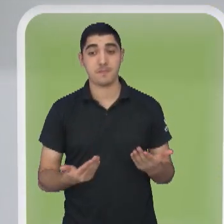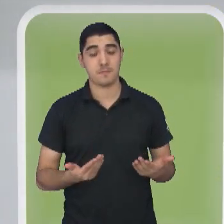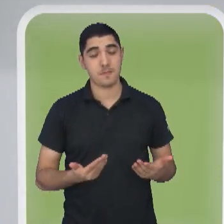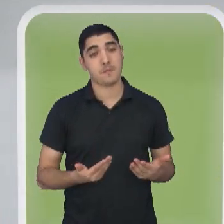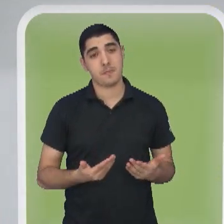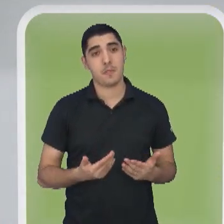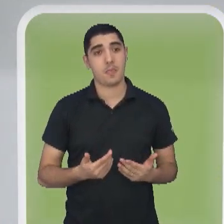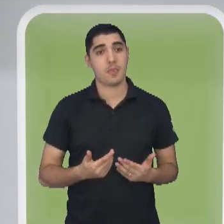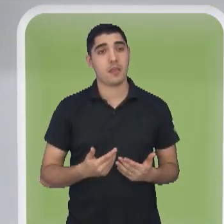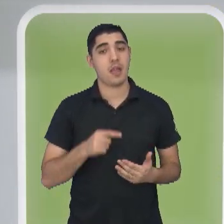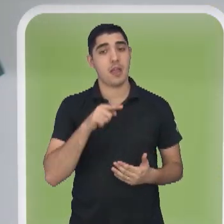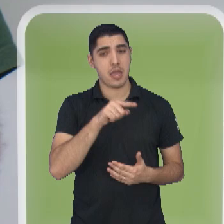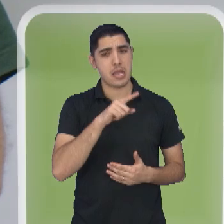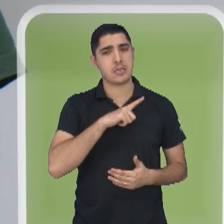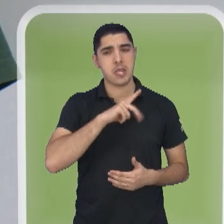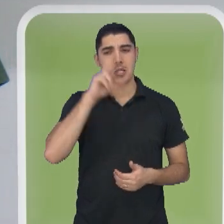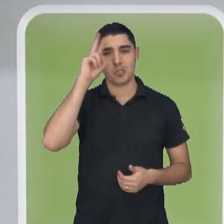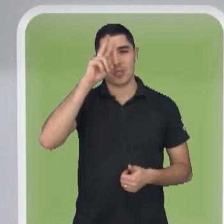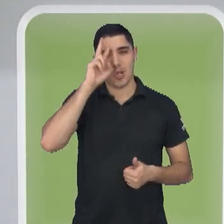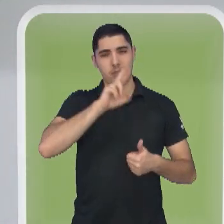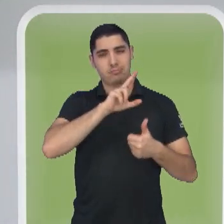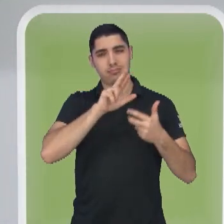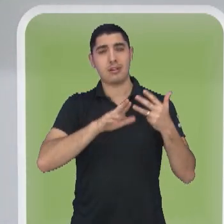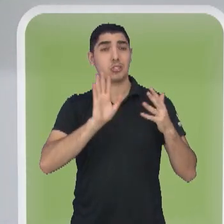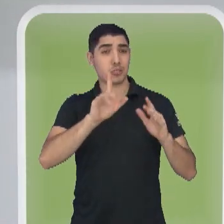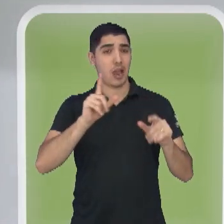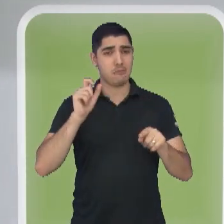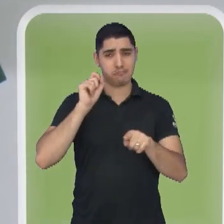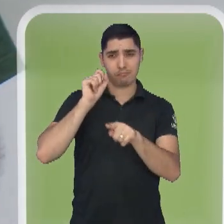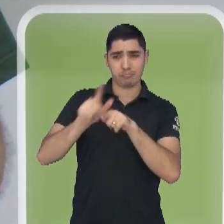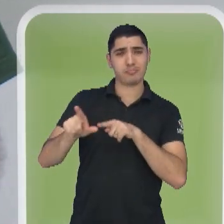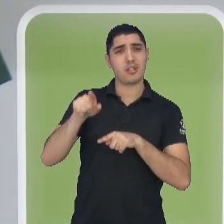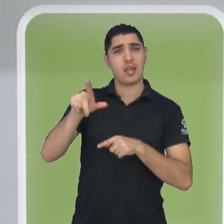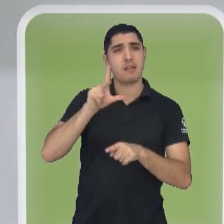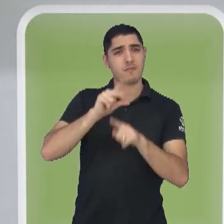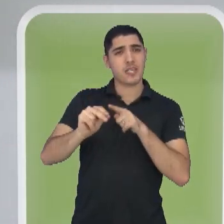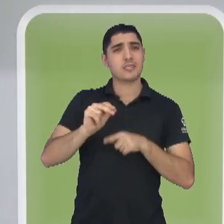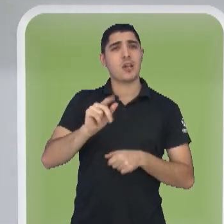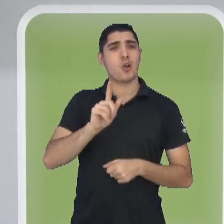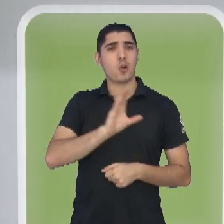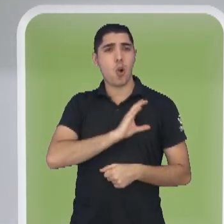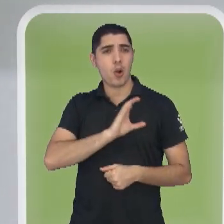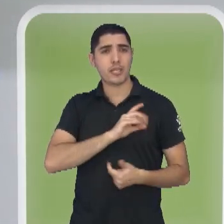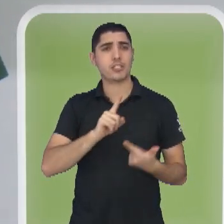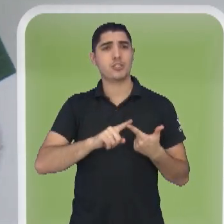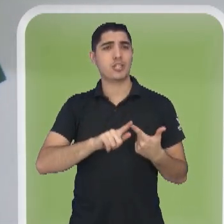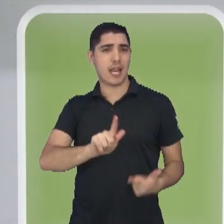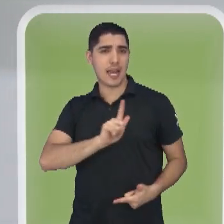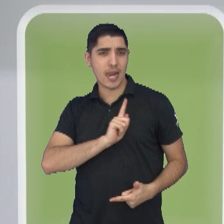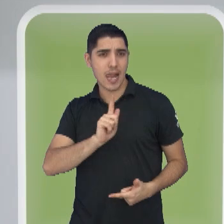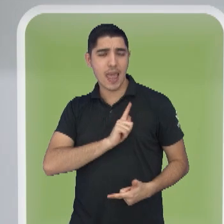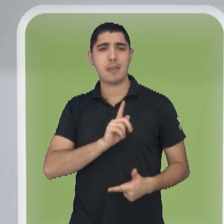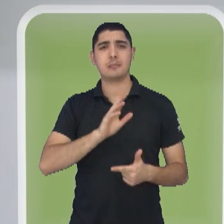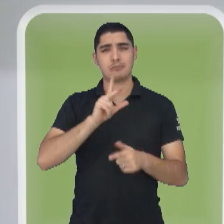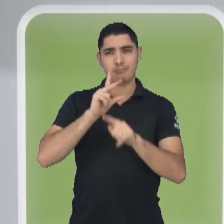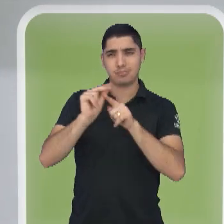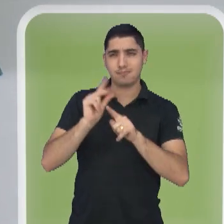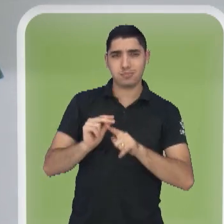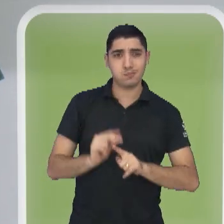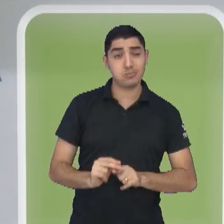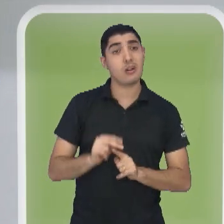Um estádio com muitas histórias, né? O São José já derrotou o Corinthians, já derrotou o Grêmio, então é um estádio que guarda muitas